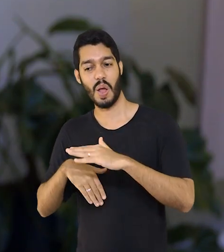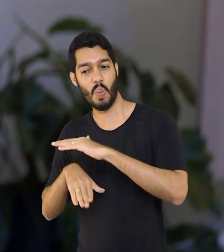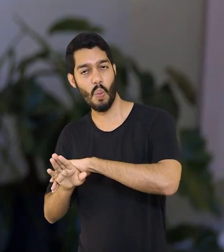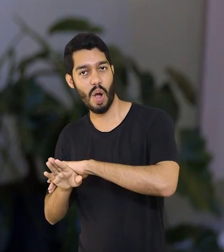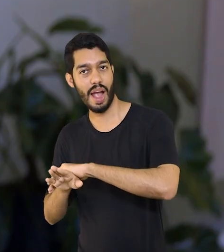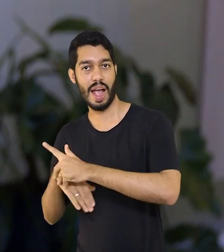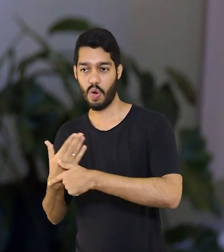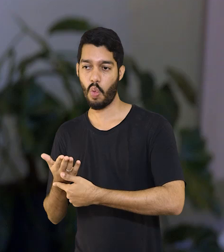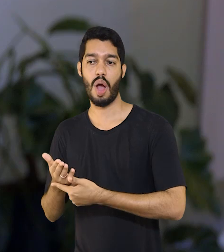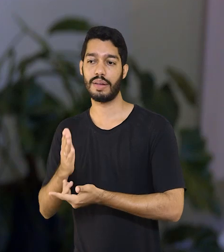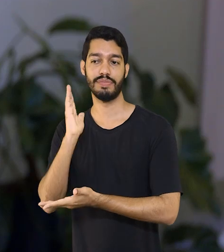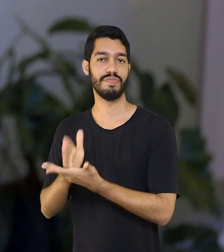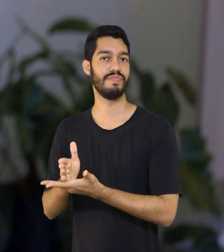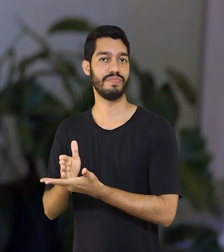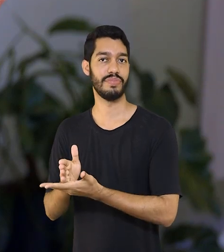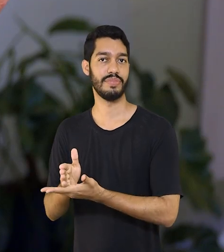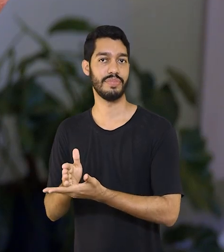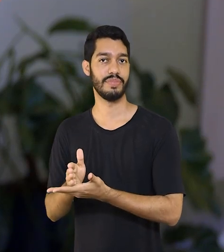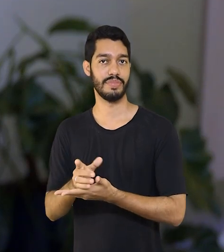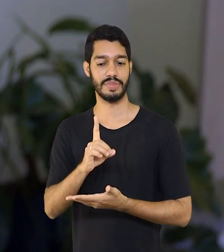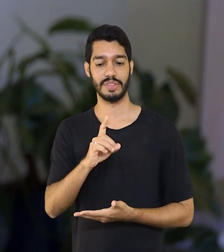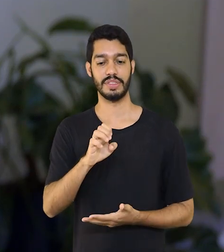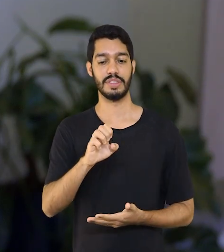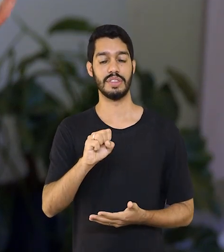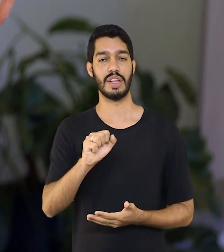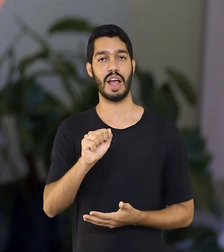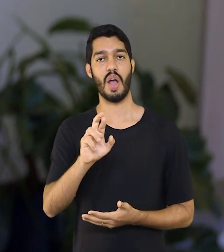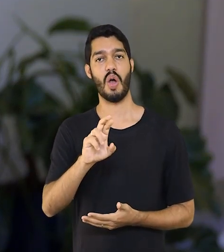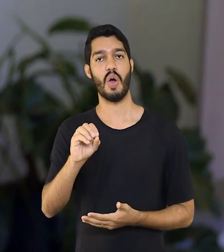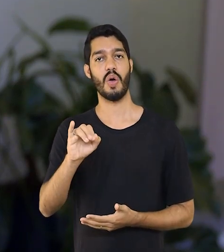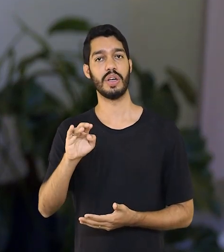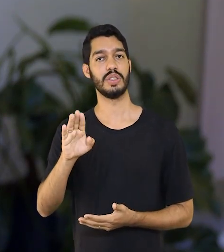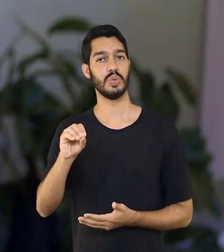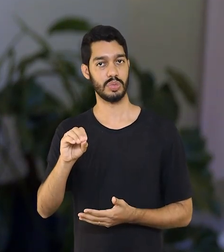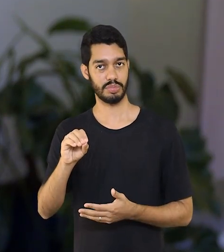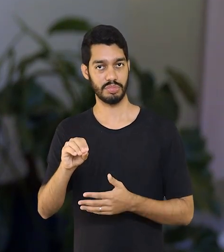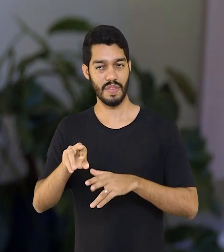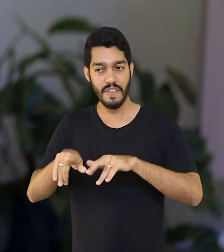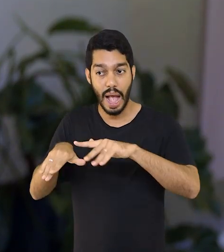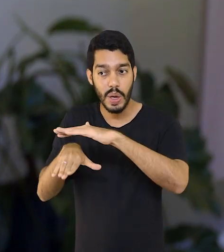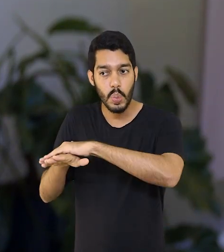envelopado. Development, mesma coisa. Desarrollo. Desfazer o que está